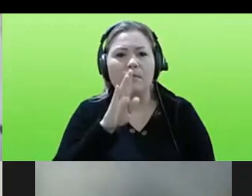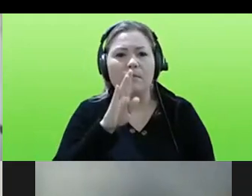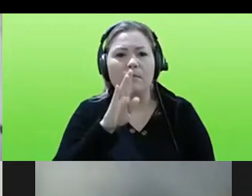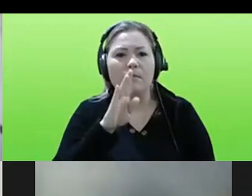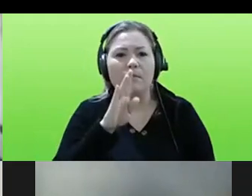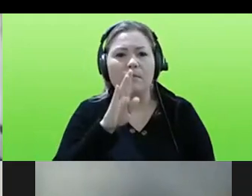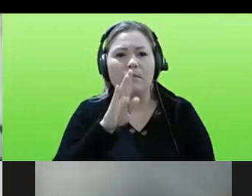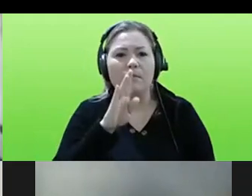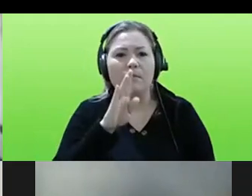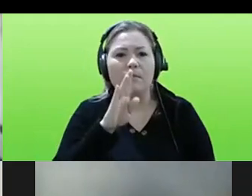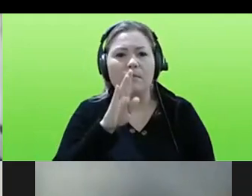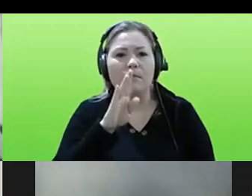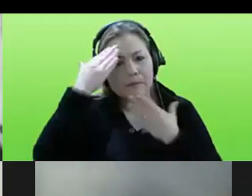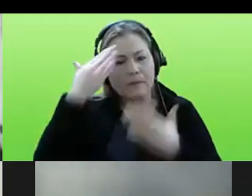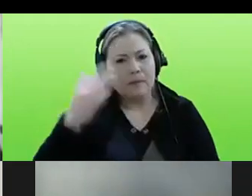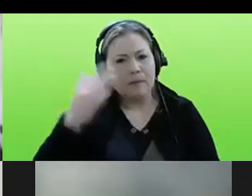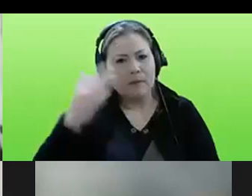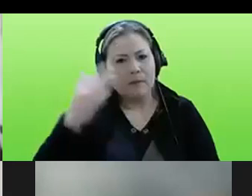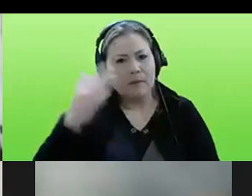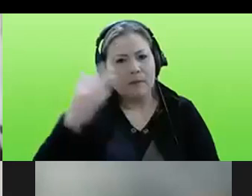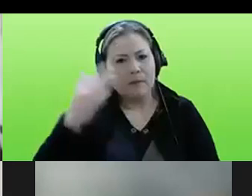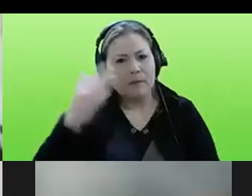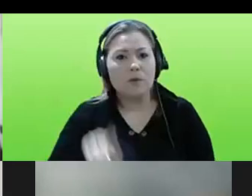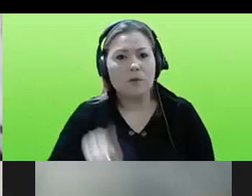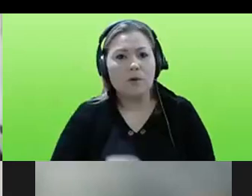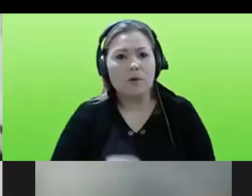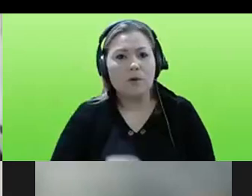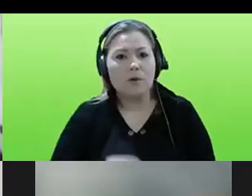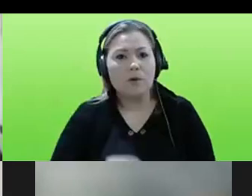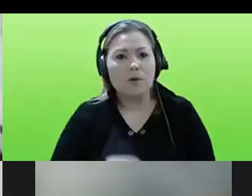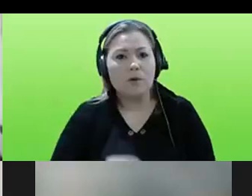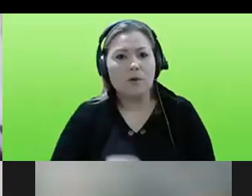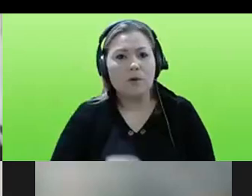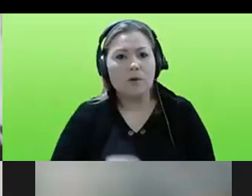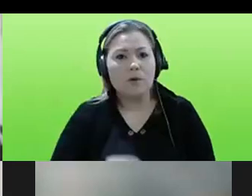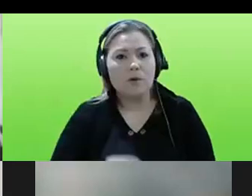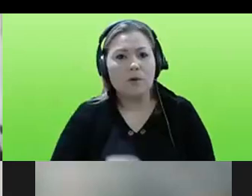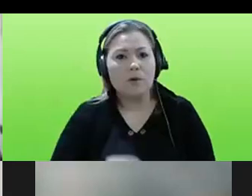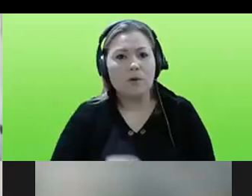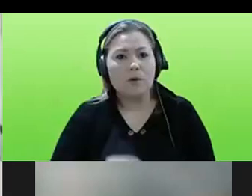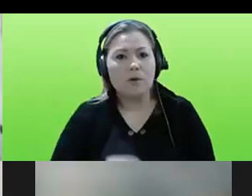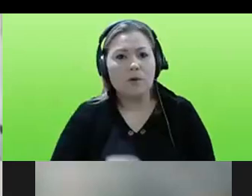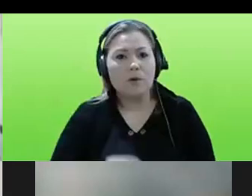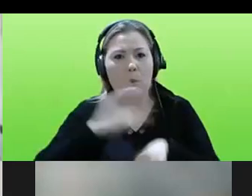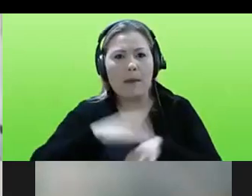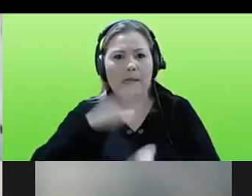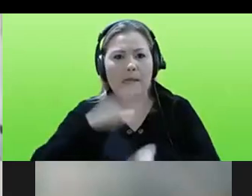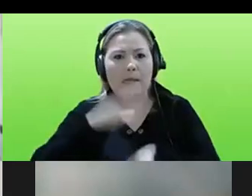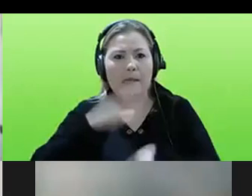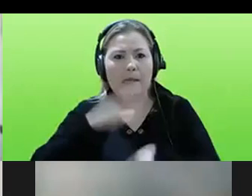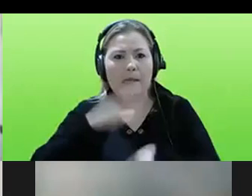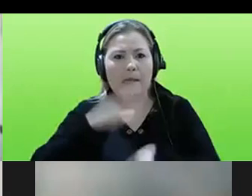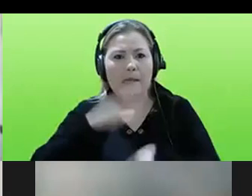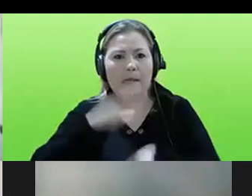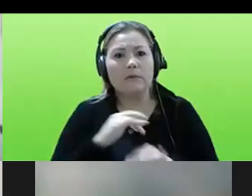Obrigado, Federico. O professor Emerson Bottica já avisou que ele terá que sair um pouco mais cedo. Então, já passamos